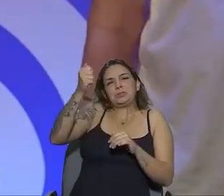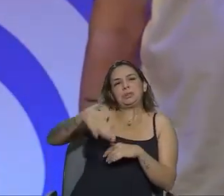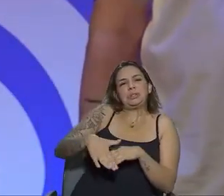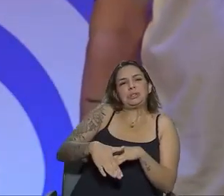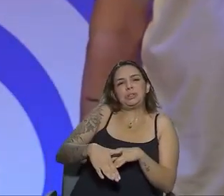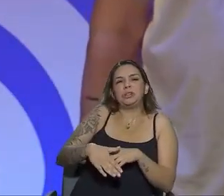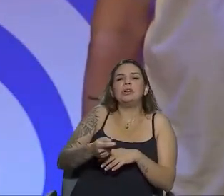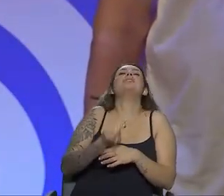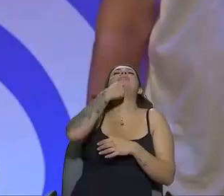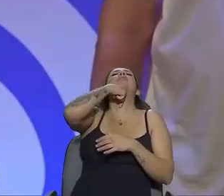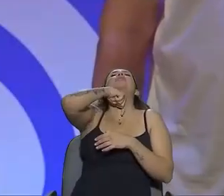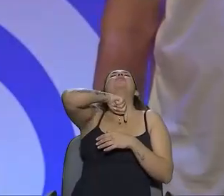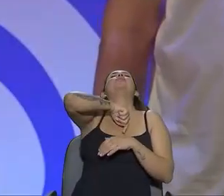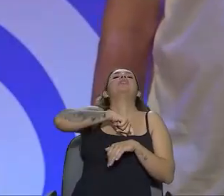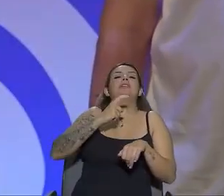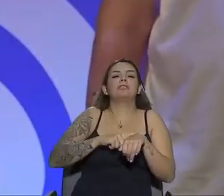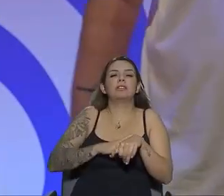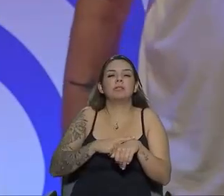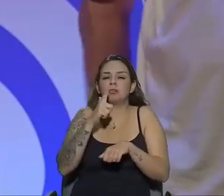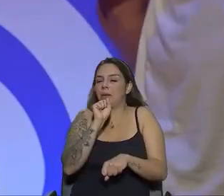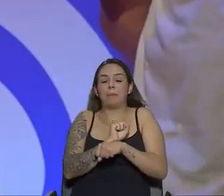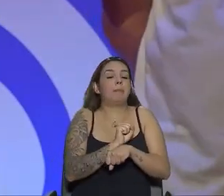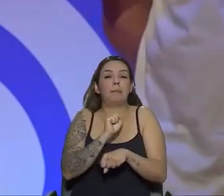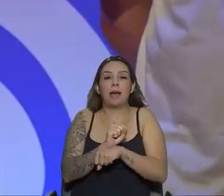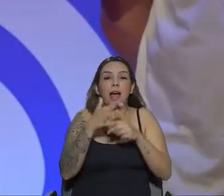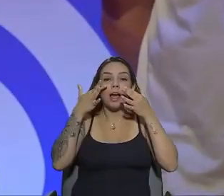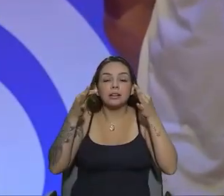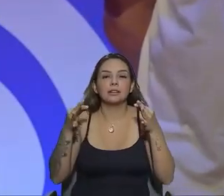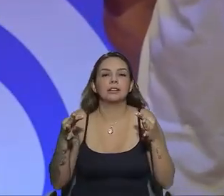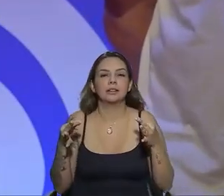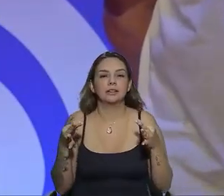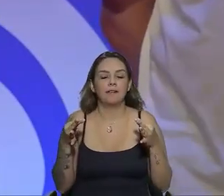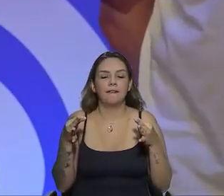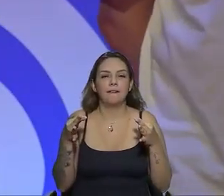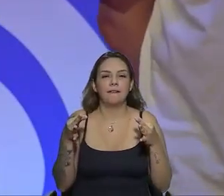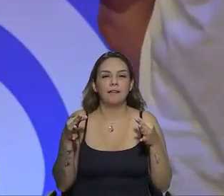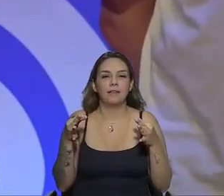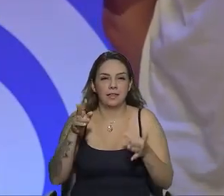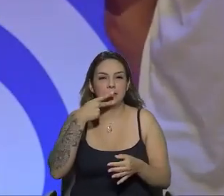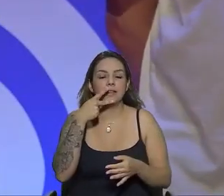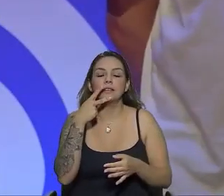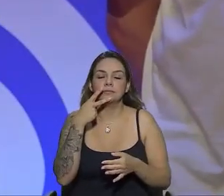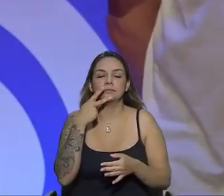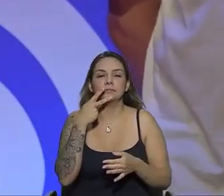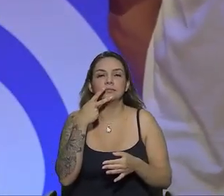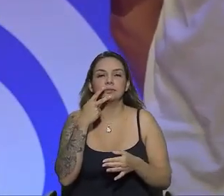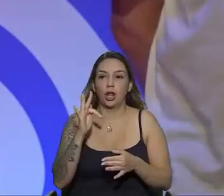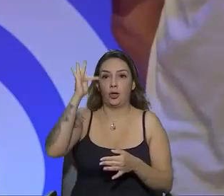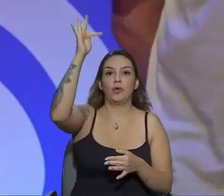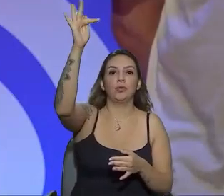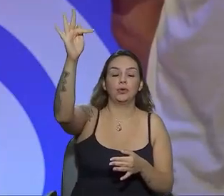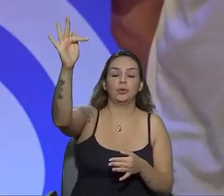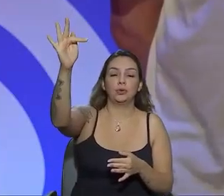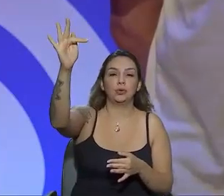de ser engolida por um tempo sem pausas e atenção efêmera. Algo dizia sim, é o